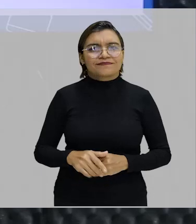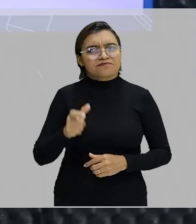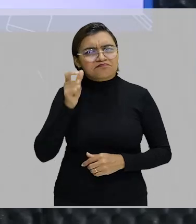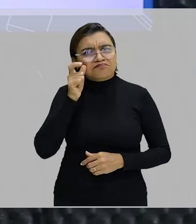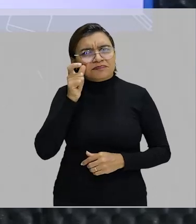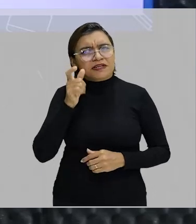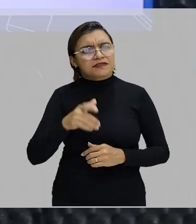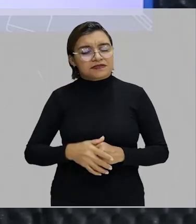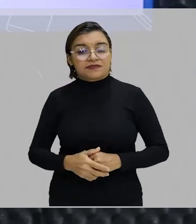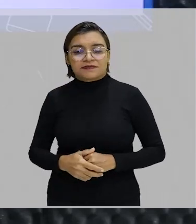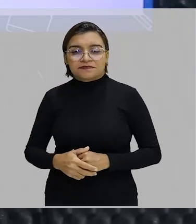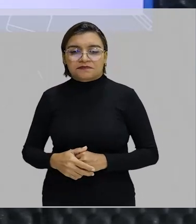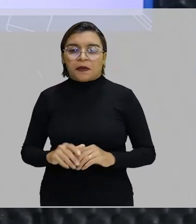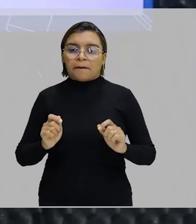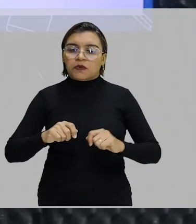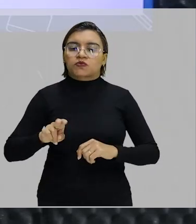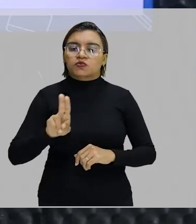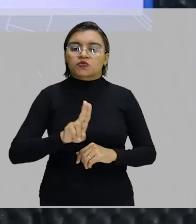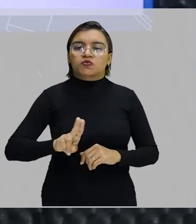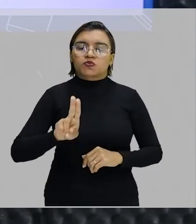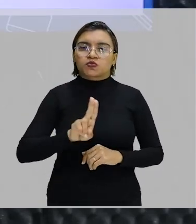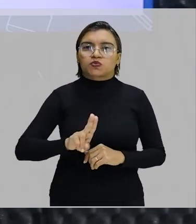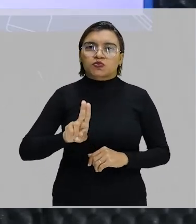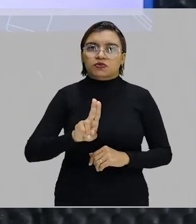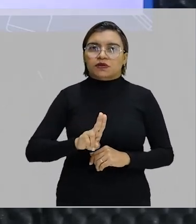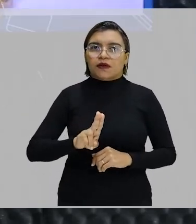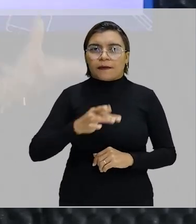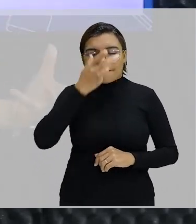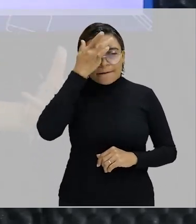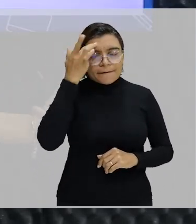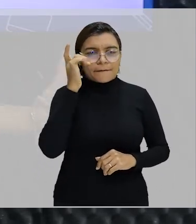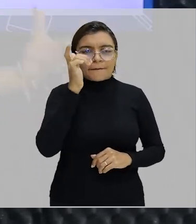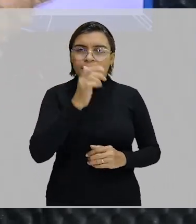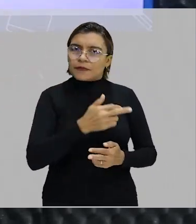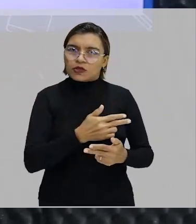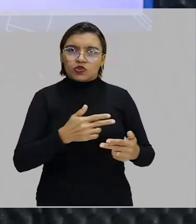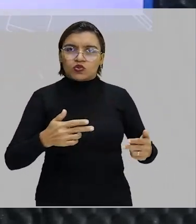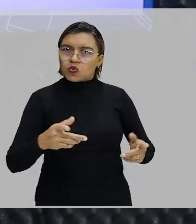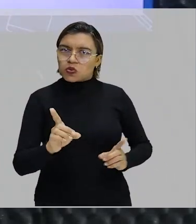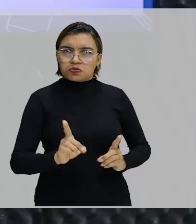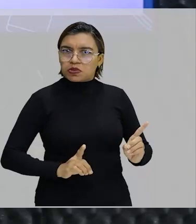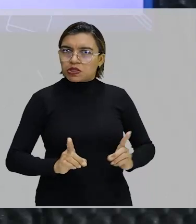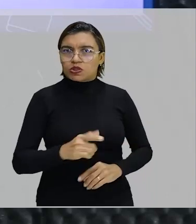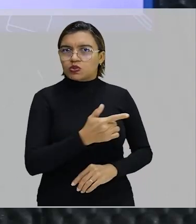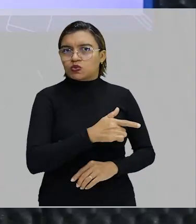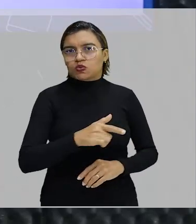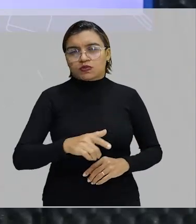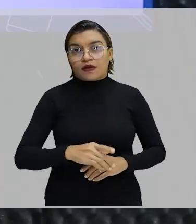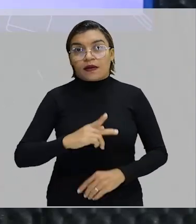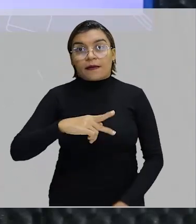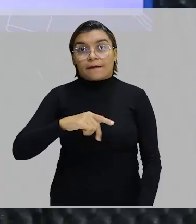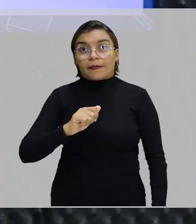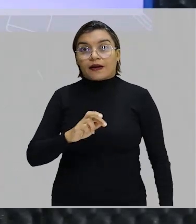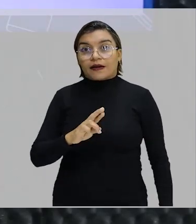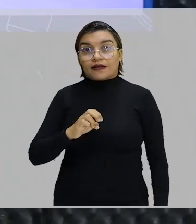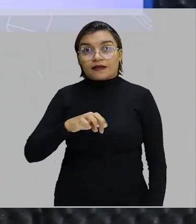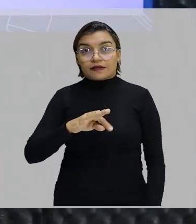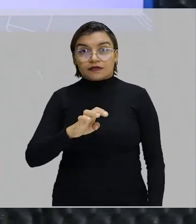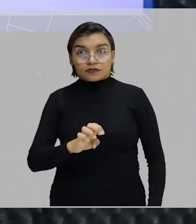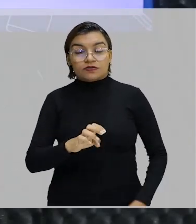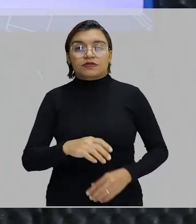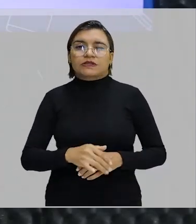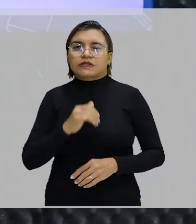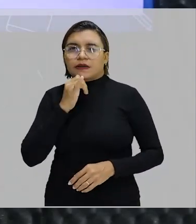Interessante. Eu posso usar isso com pessoas que não sejam parentes. Olha só, parentesco. Meus, tá?